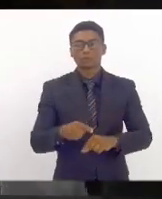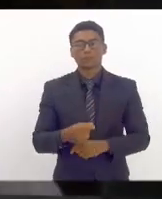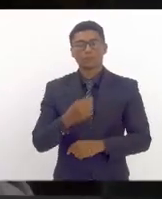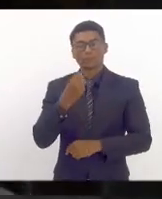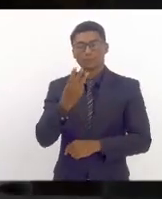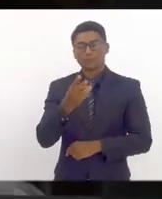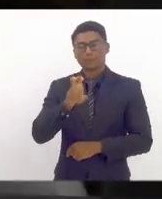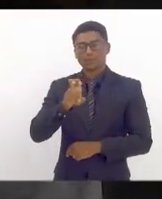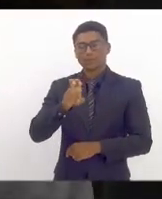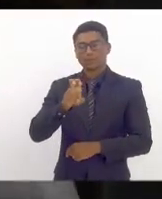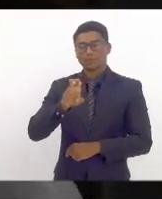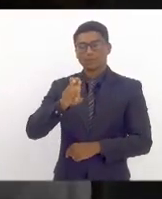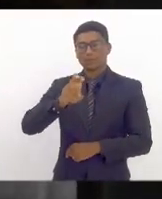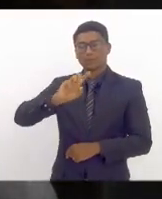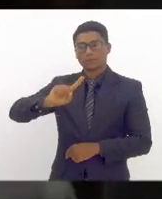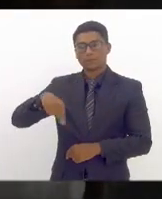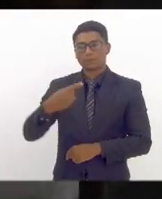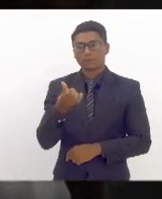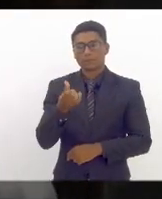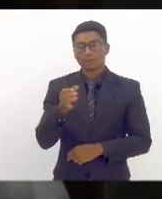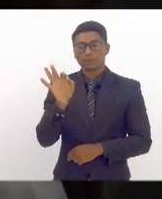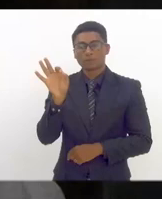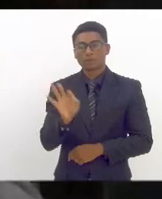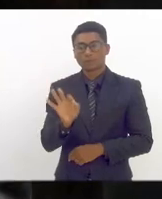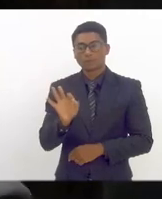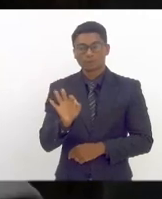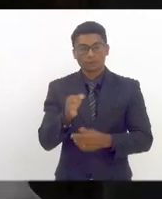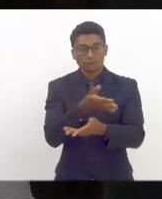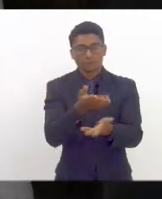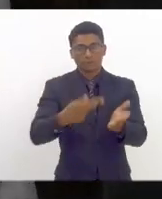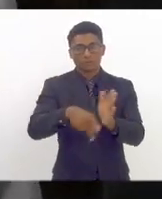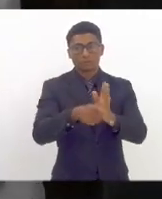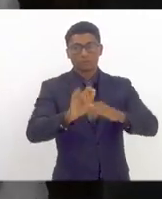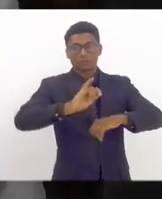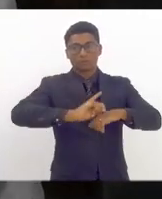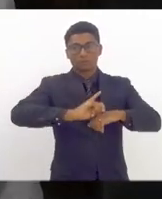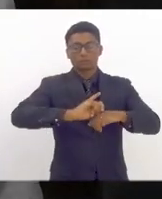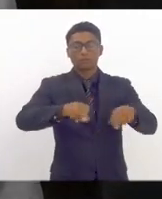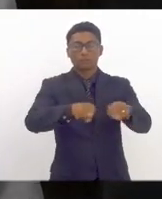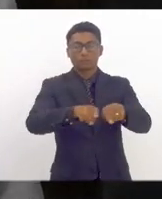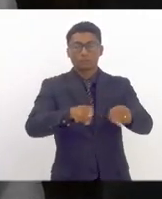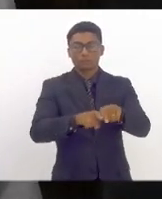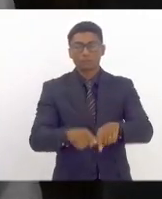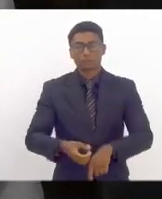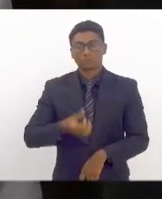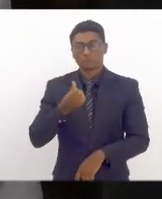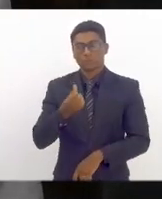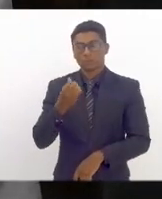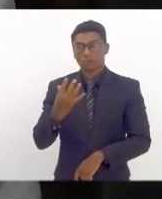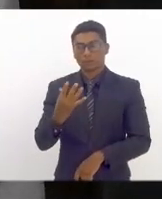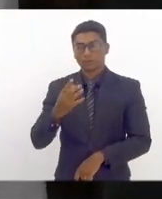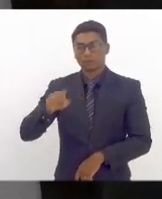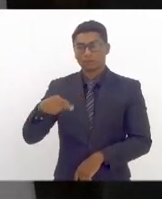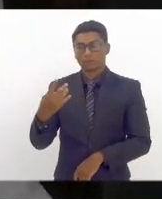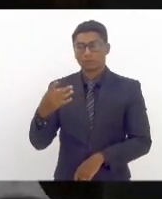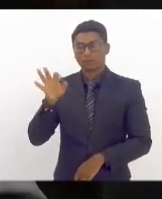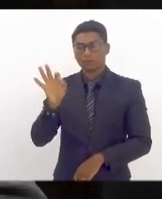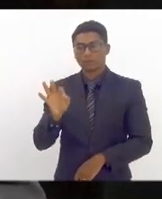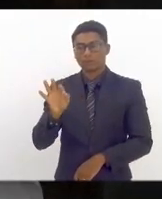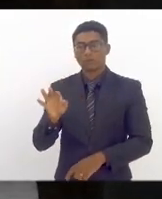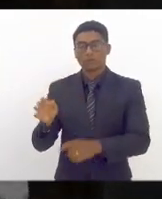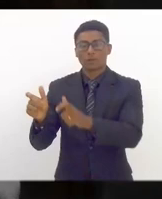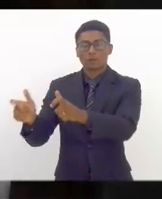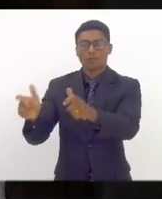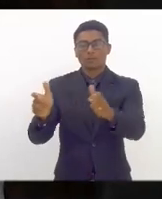35,6% dos ganhadores da capital e 64,4% das